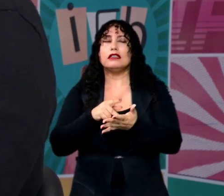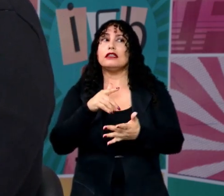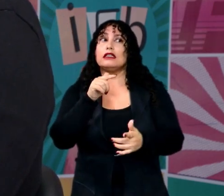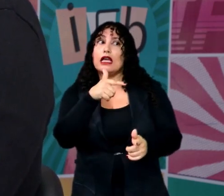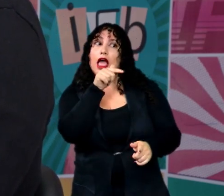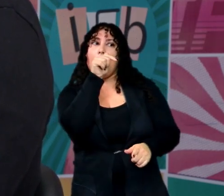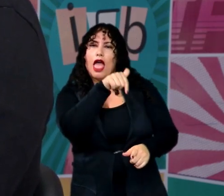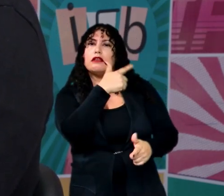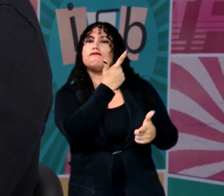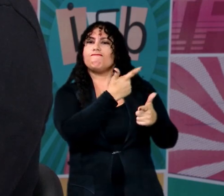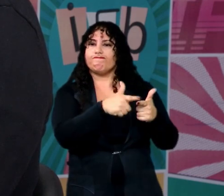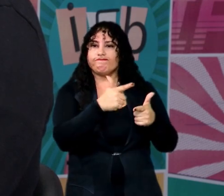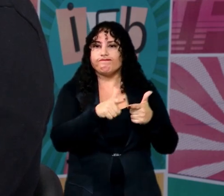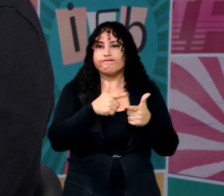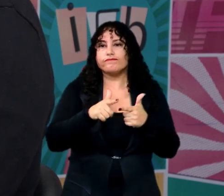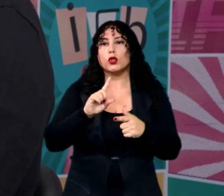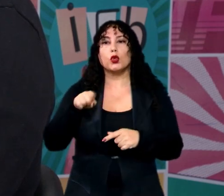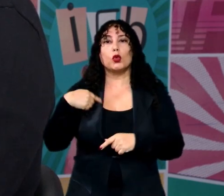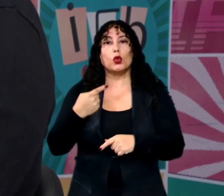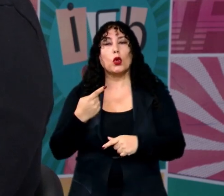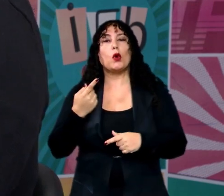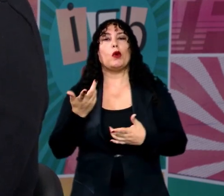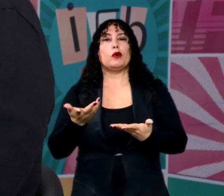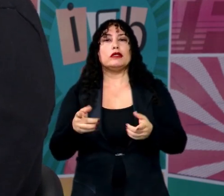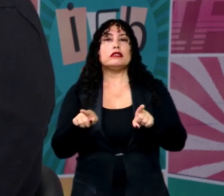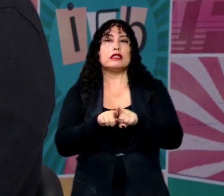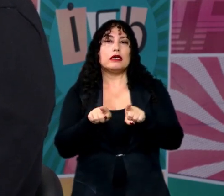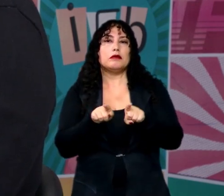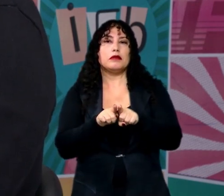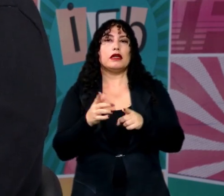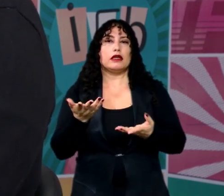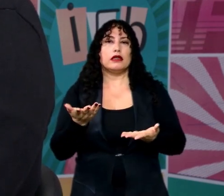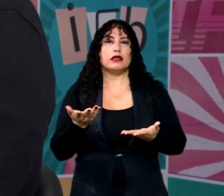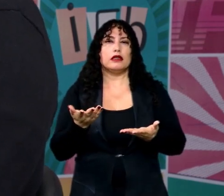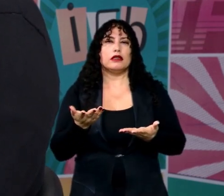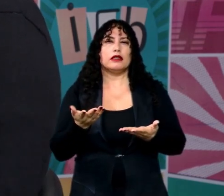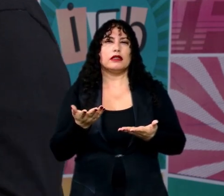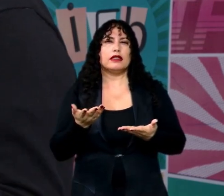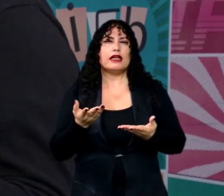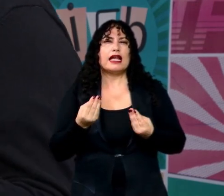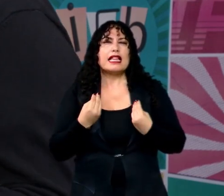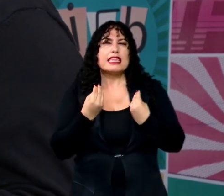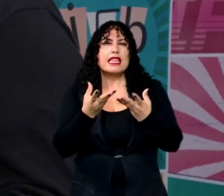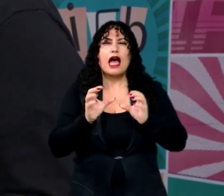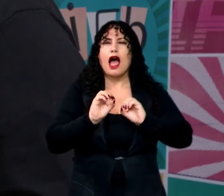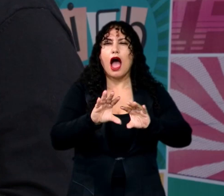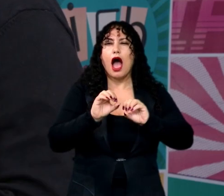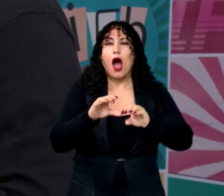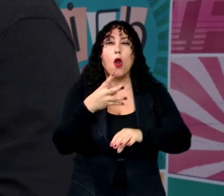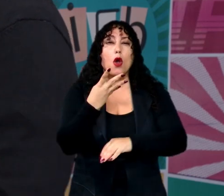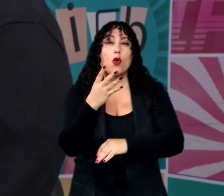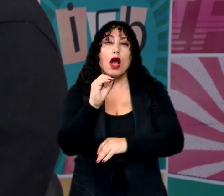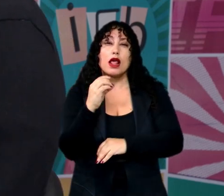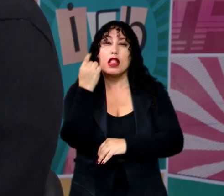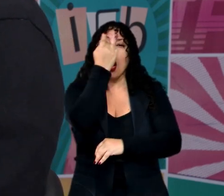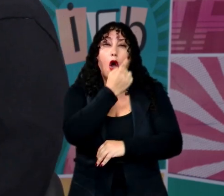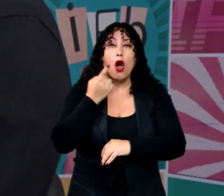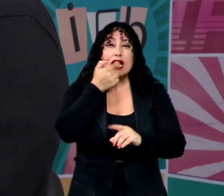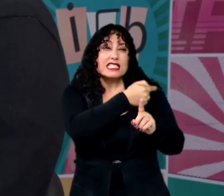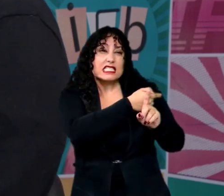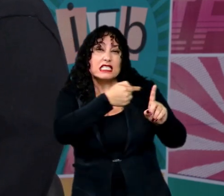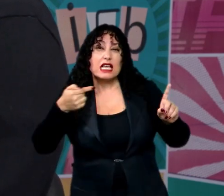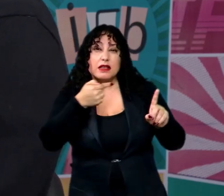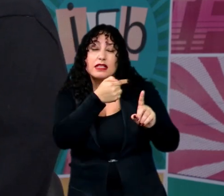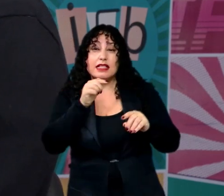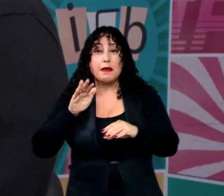questão, né? A hora que a gente vê, a gente dá aula 40 horas por semana, você é